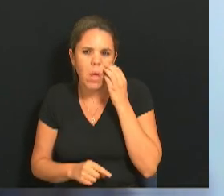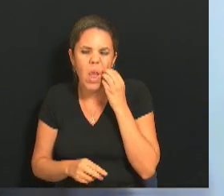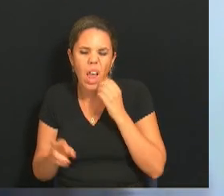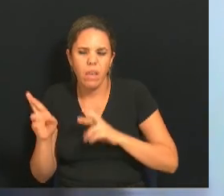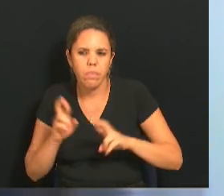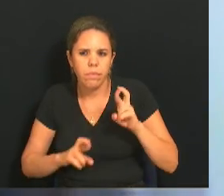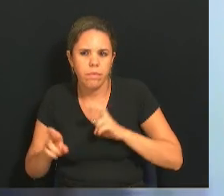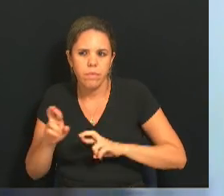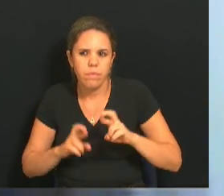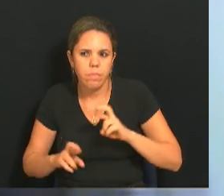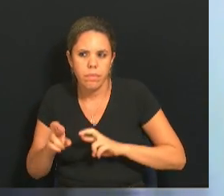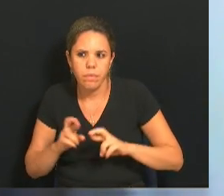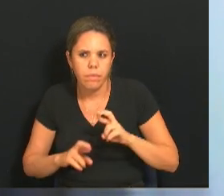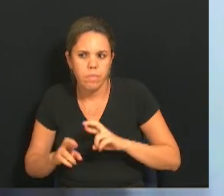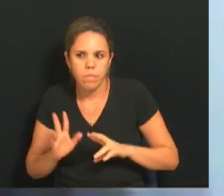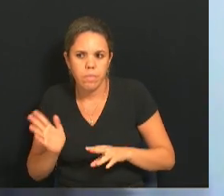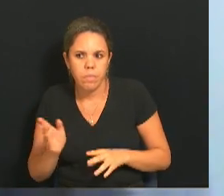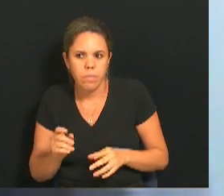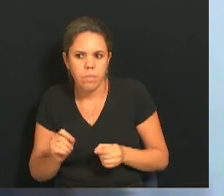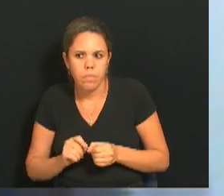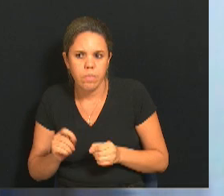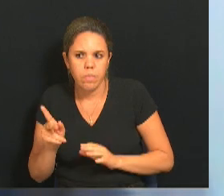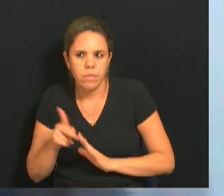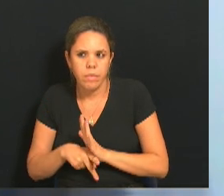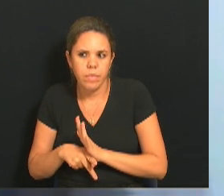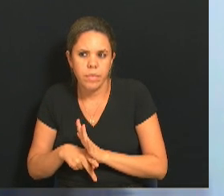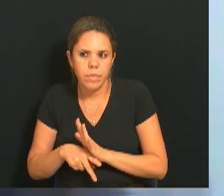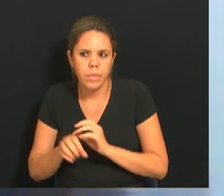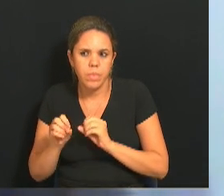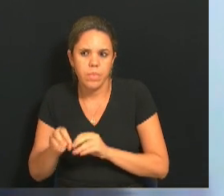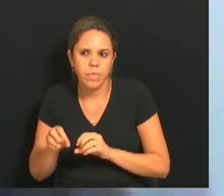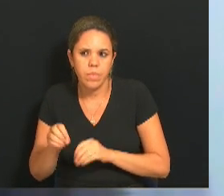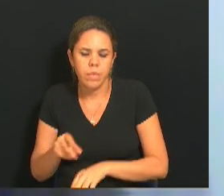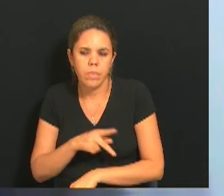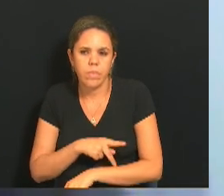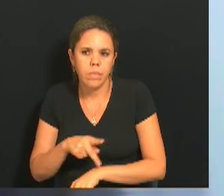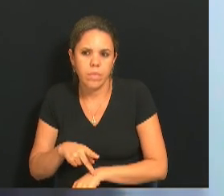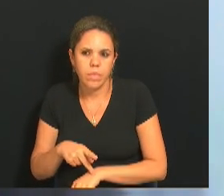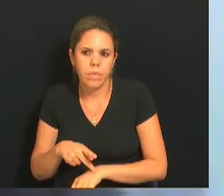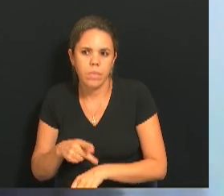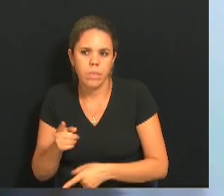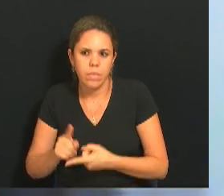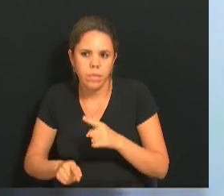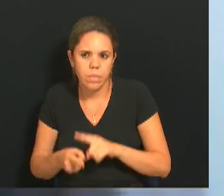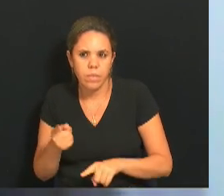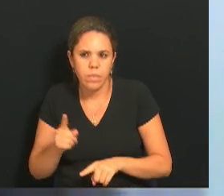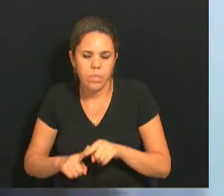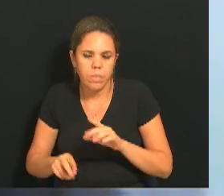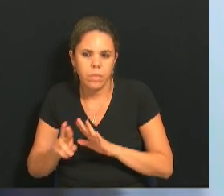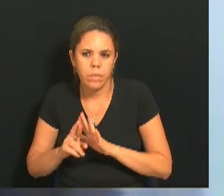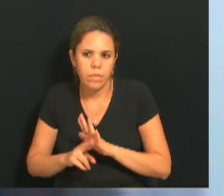a execução de um projeto pedagógico que é construído de acordo com as diretrizes